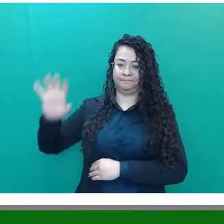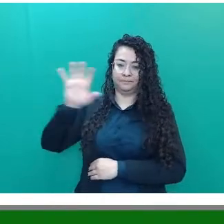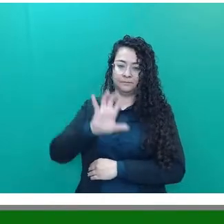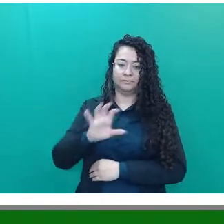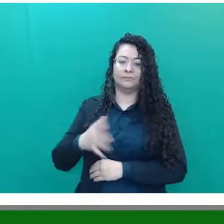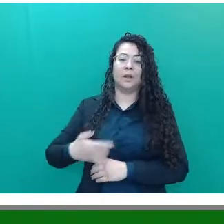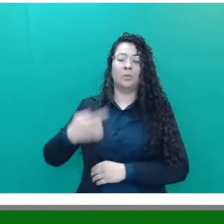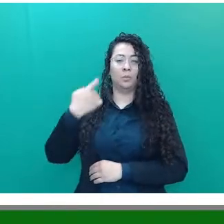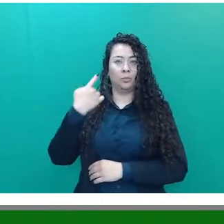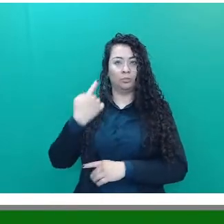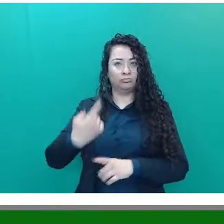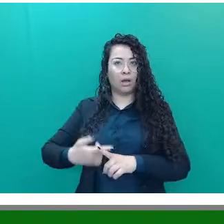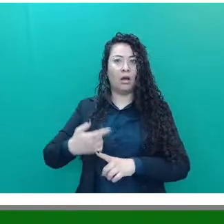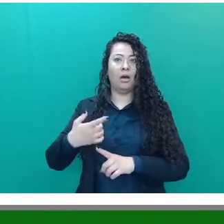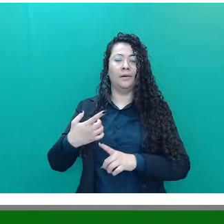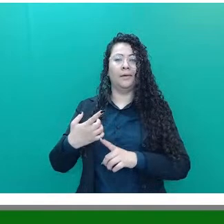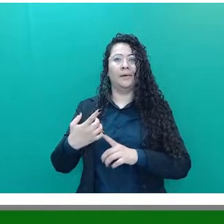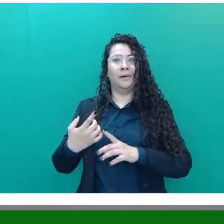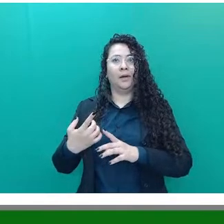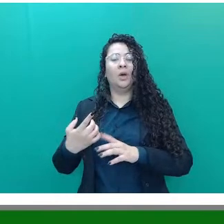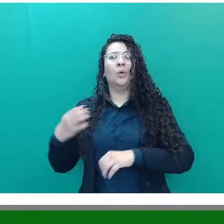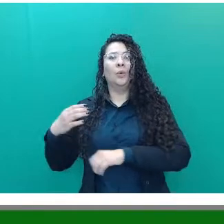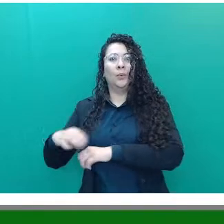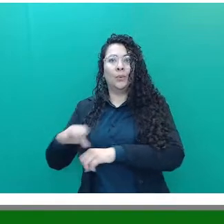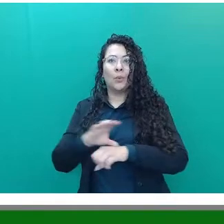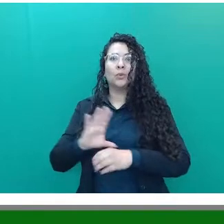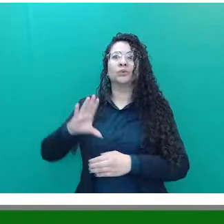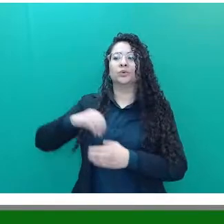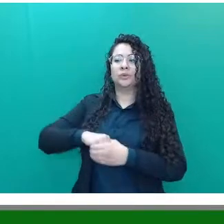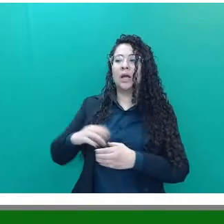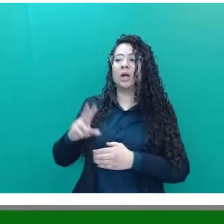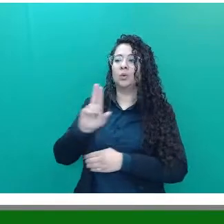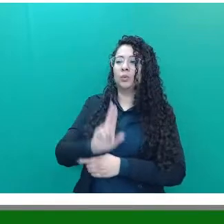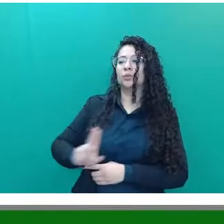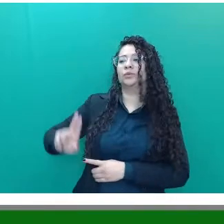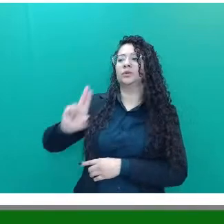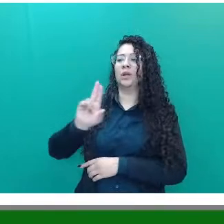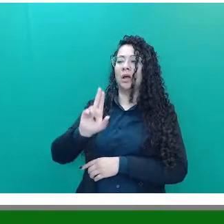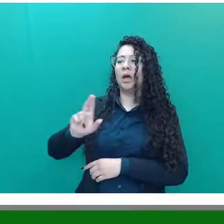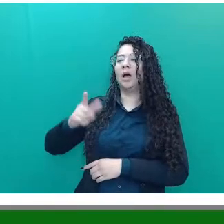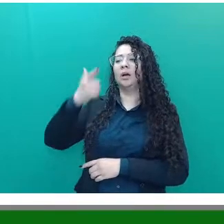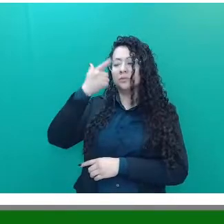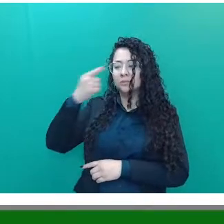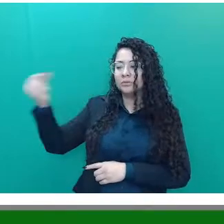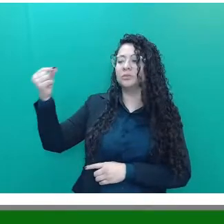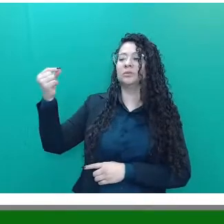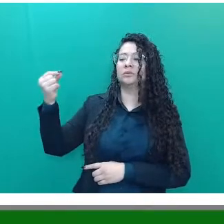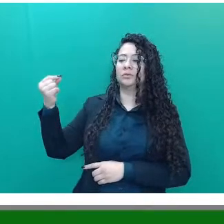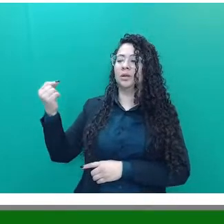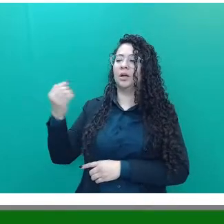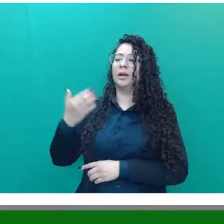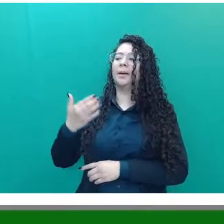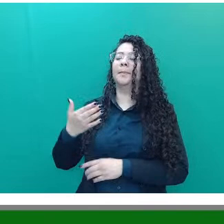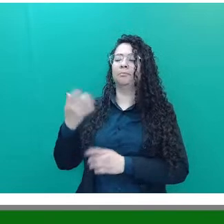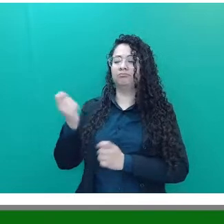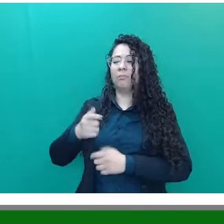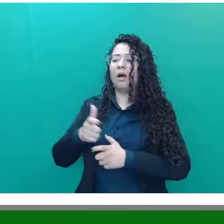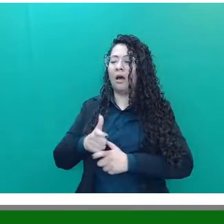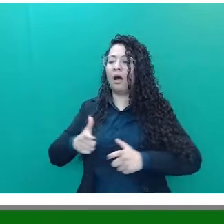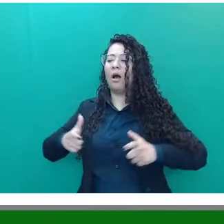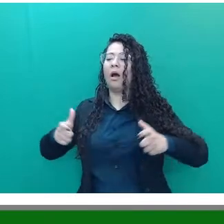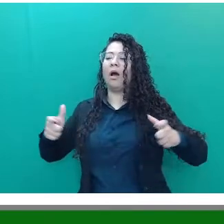institucionalizada pela universidade, ela é fundamental para o crescimento e consolidação da área profissional dos tradutores e intérpretes também,